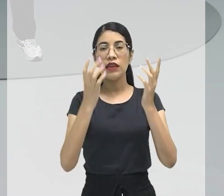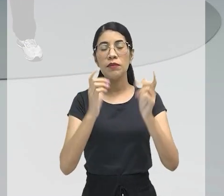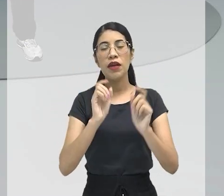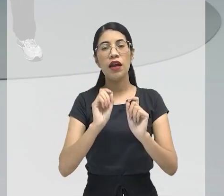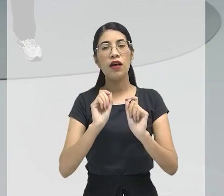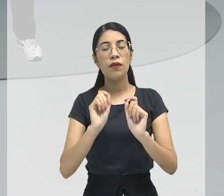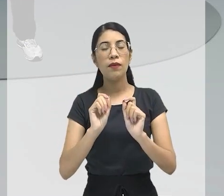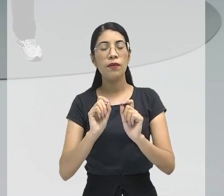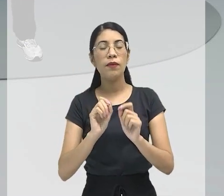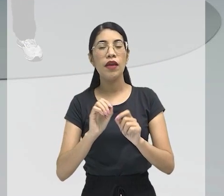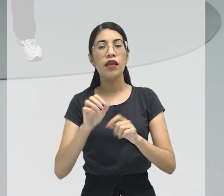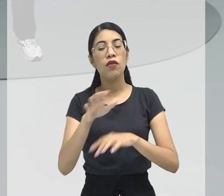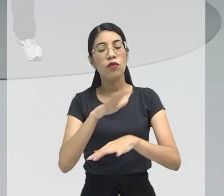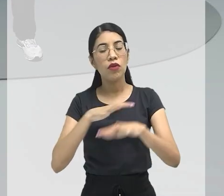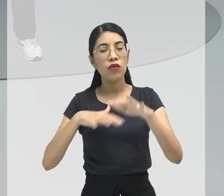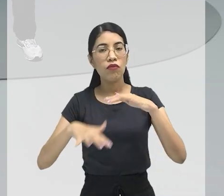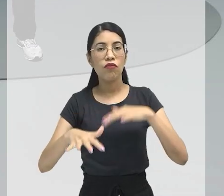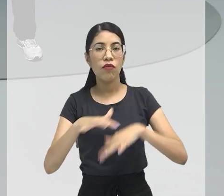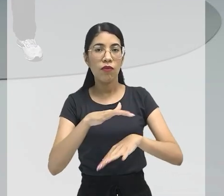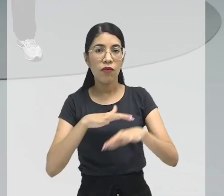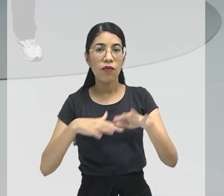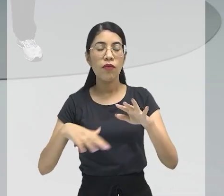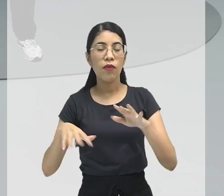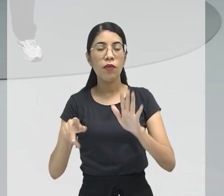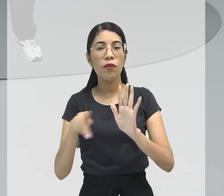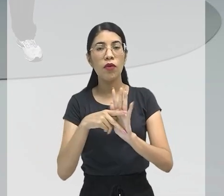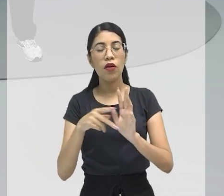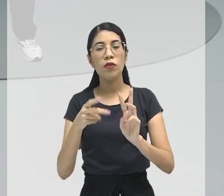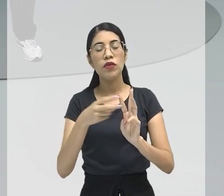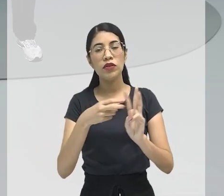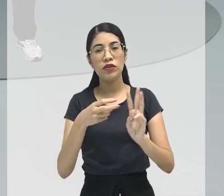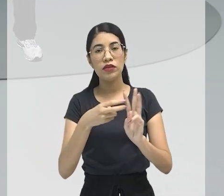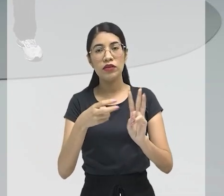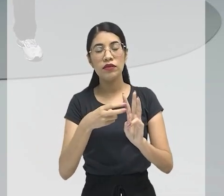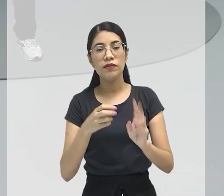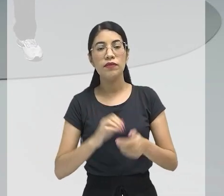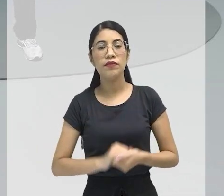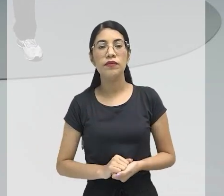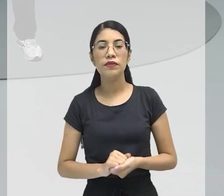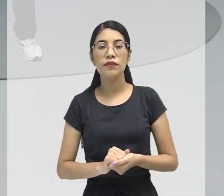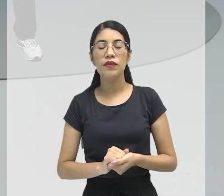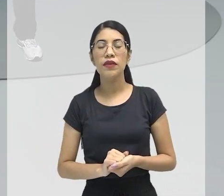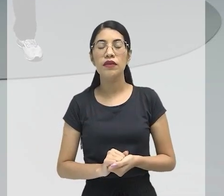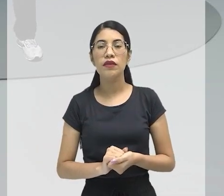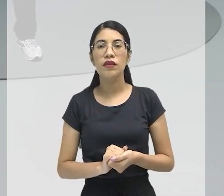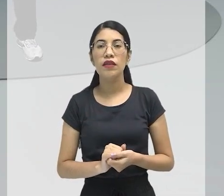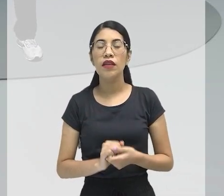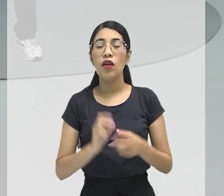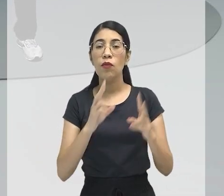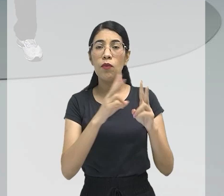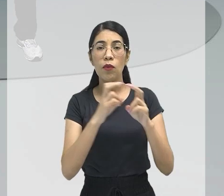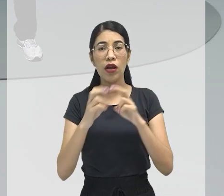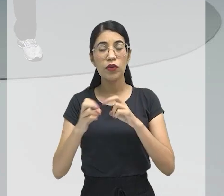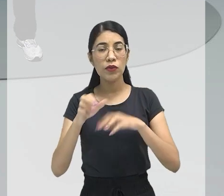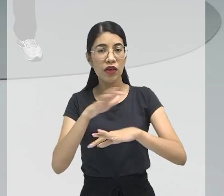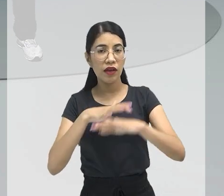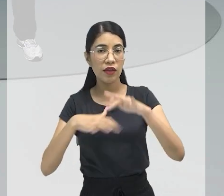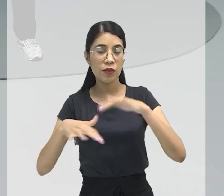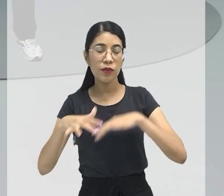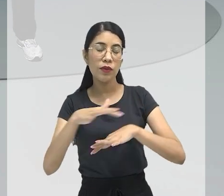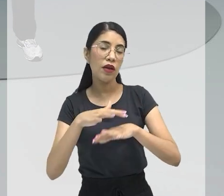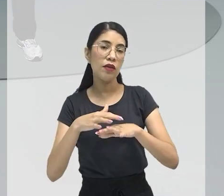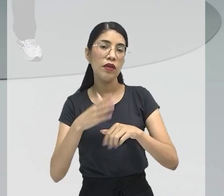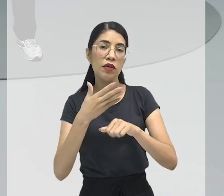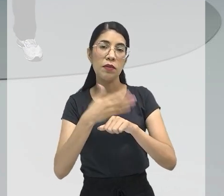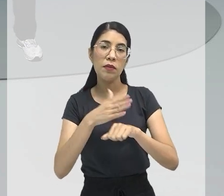né? É um ritual aí, né? Como tá aí, ó, nessa segunda parte, né? Como luta ritual, né? A Uca-Uca